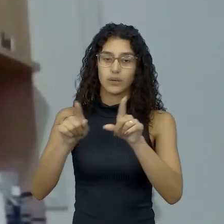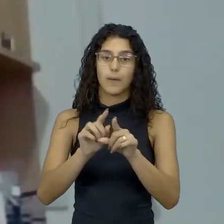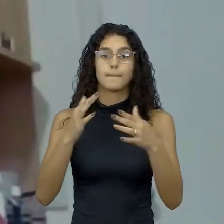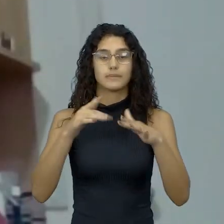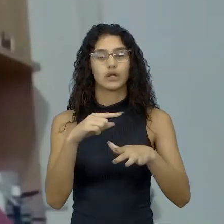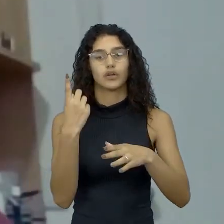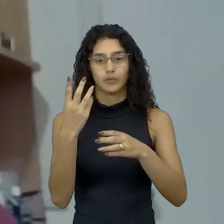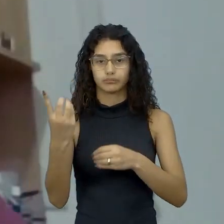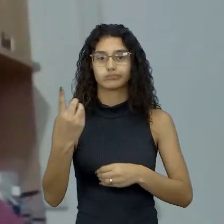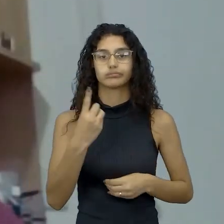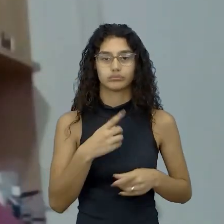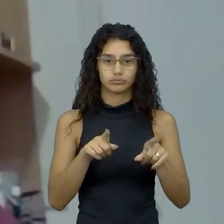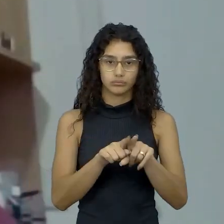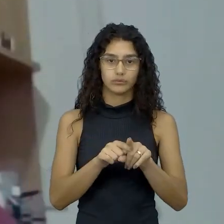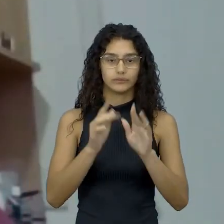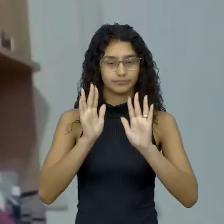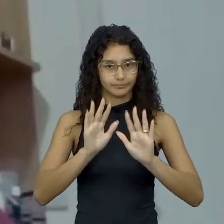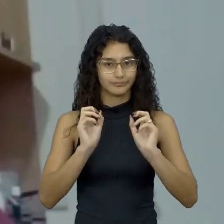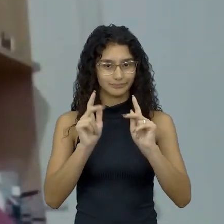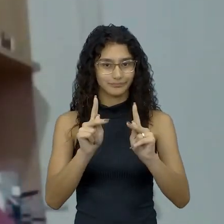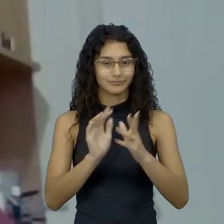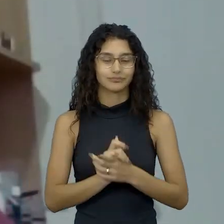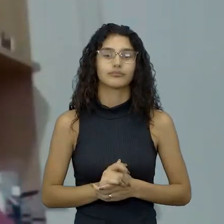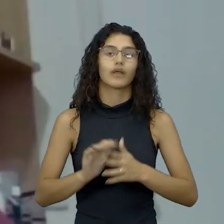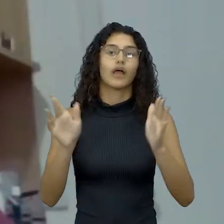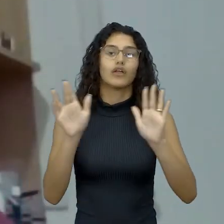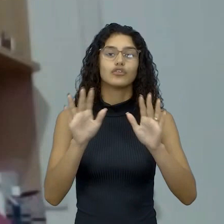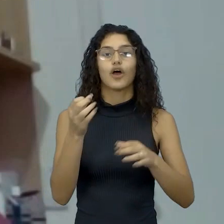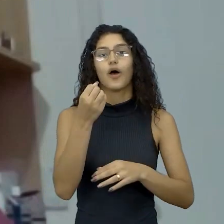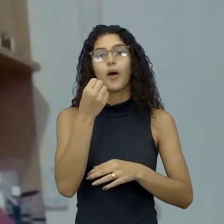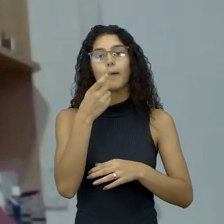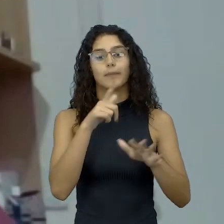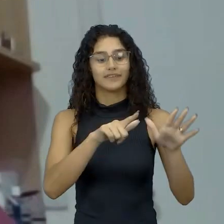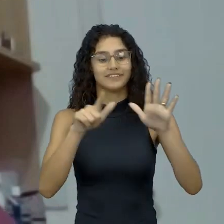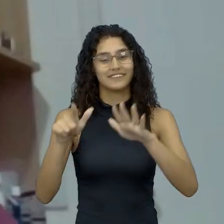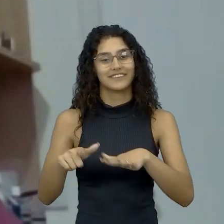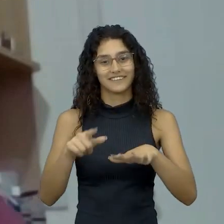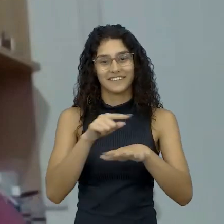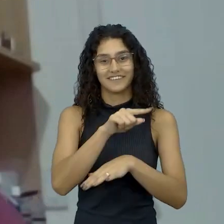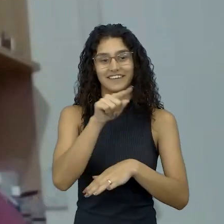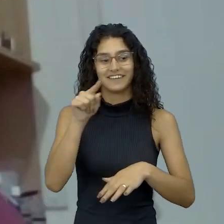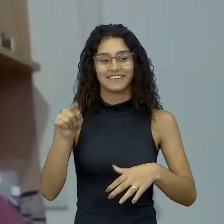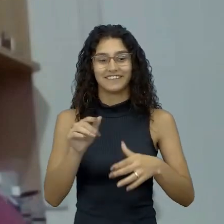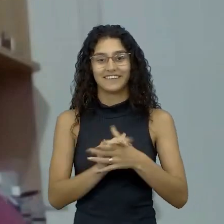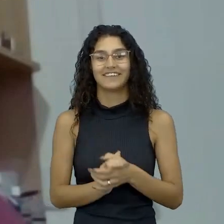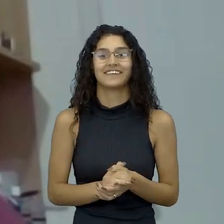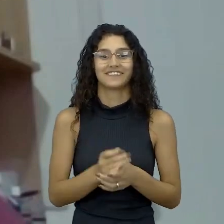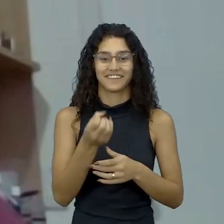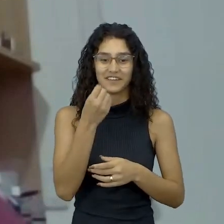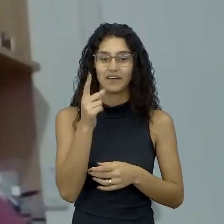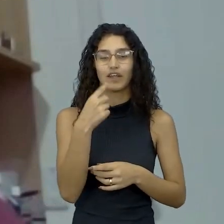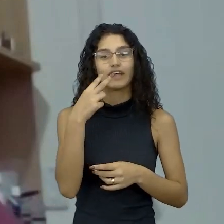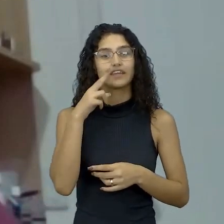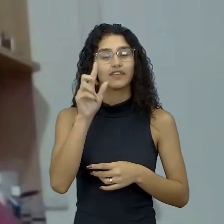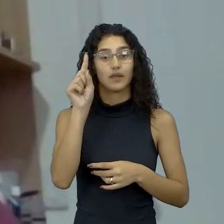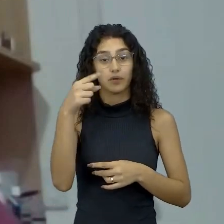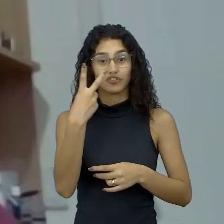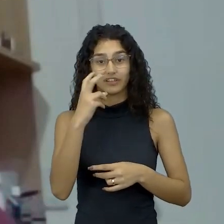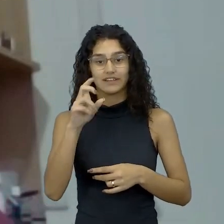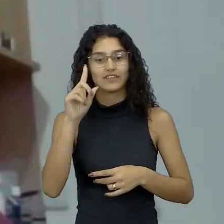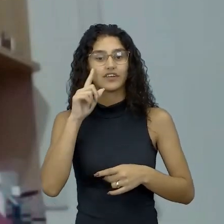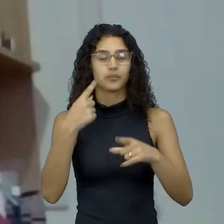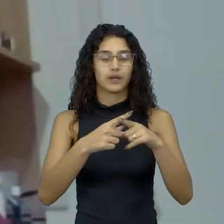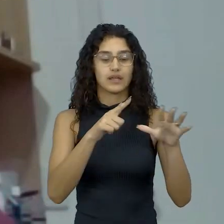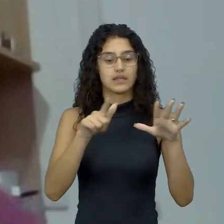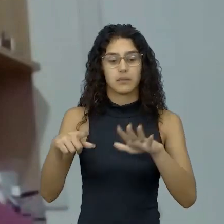vai trazer, tá? Fiquem tranquilos. É isso, pessoal. Então, bom restinho de semana para vocês. Fiquem bem. A gente se vê daqui 15 dias, porque na